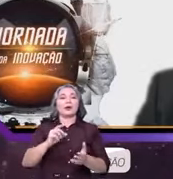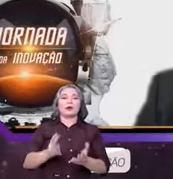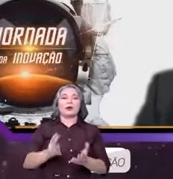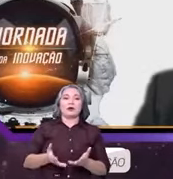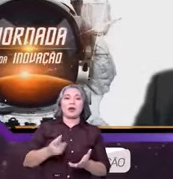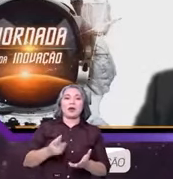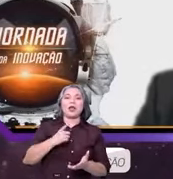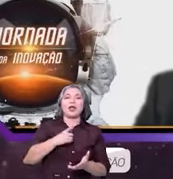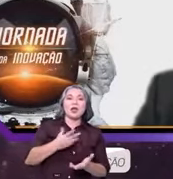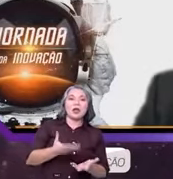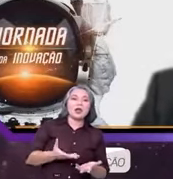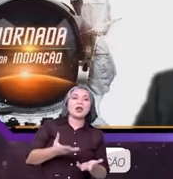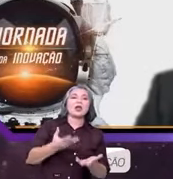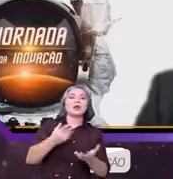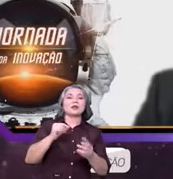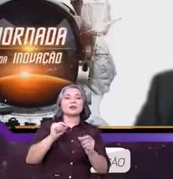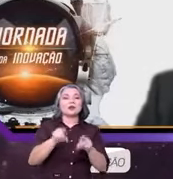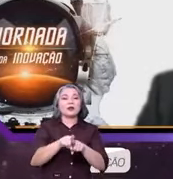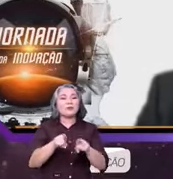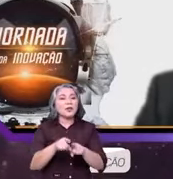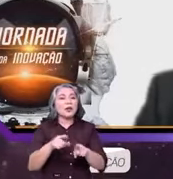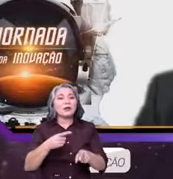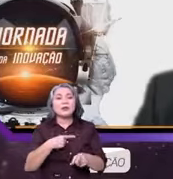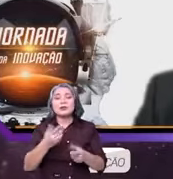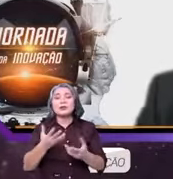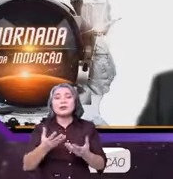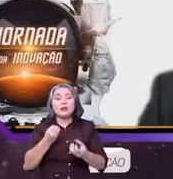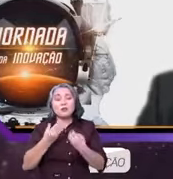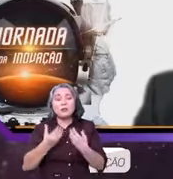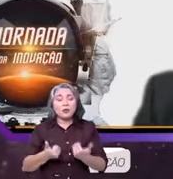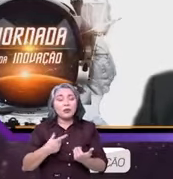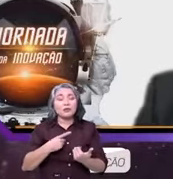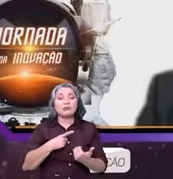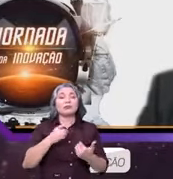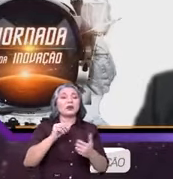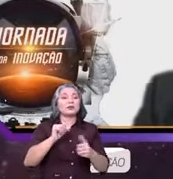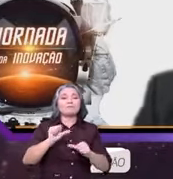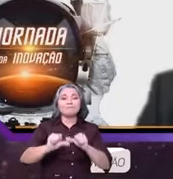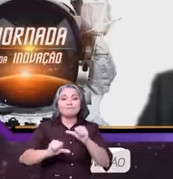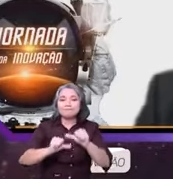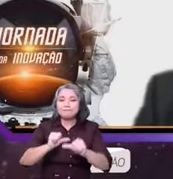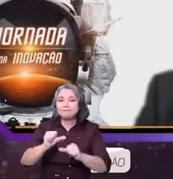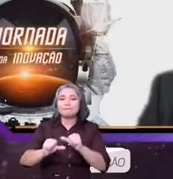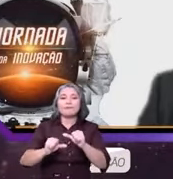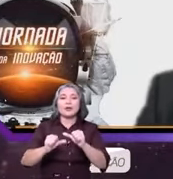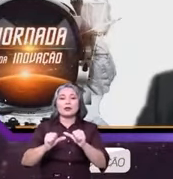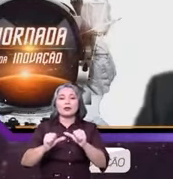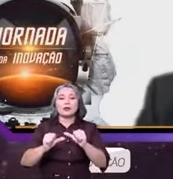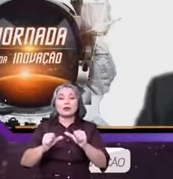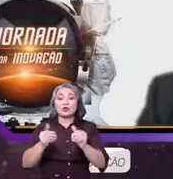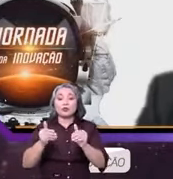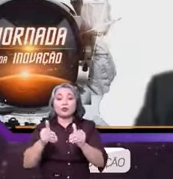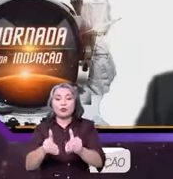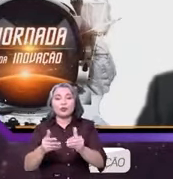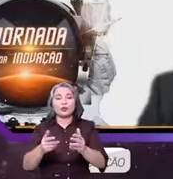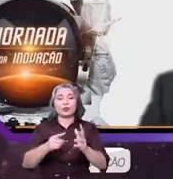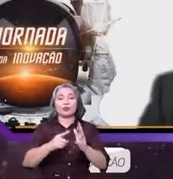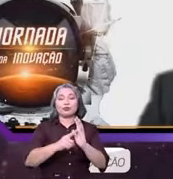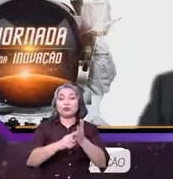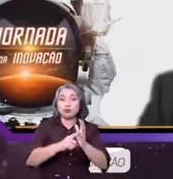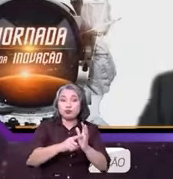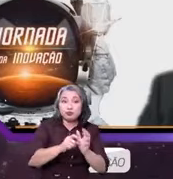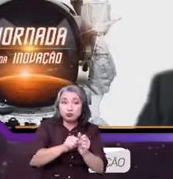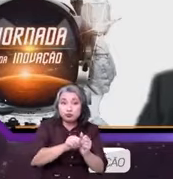essa iniciativa e está colocando. E são grupos que vão estar trabalhando o quê? Numa mudança específica. Automação, melhorar o